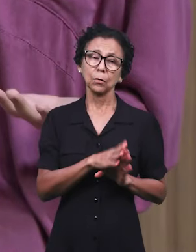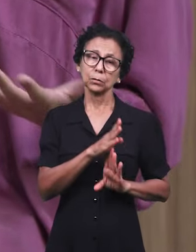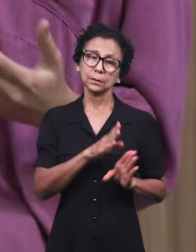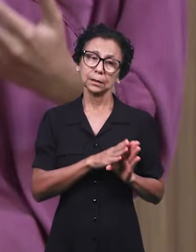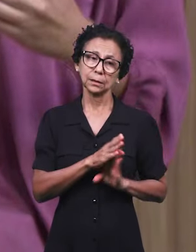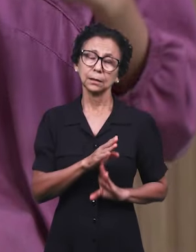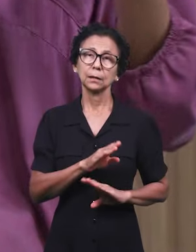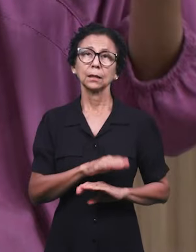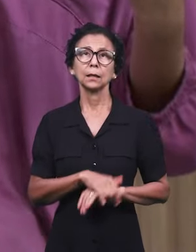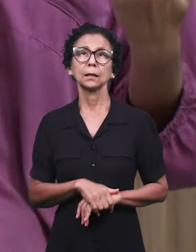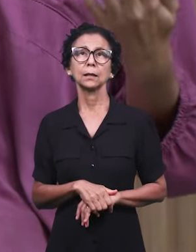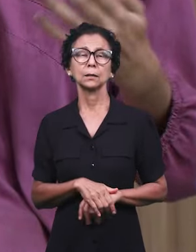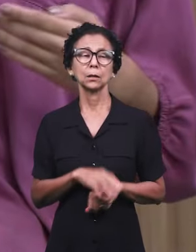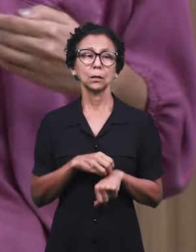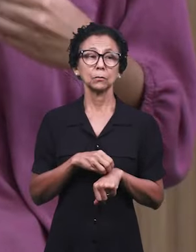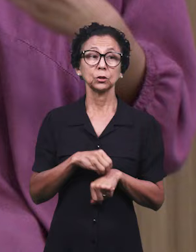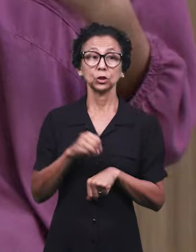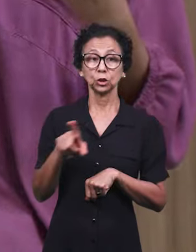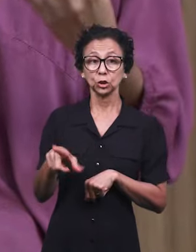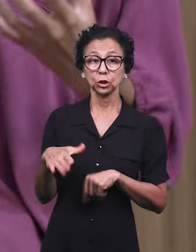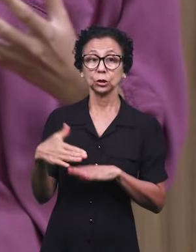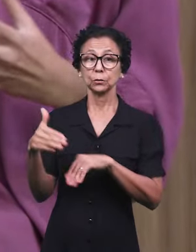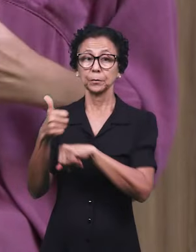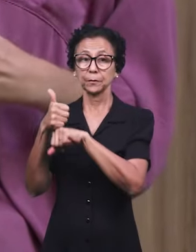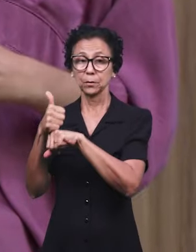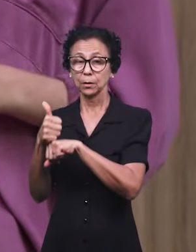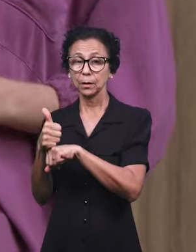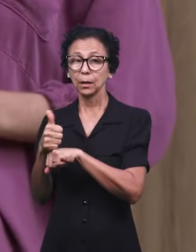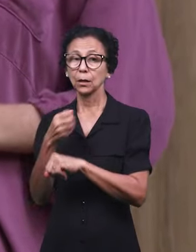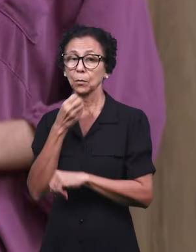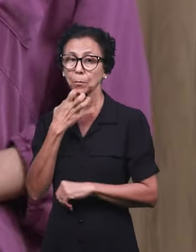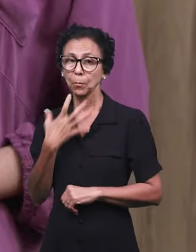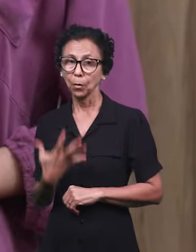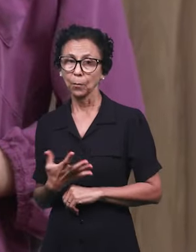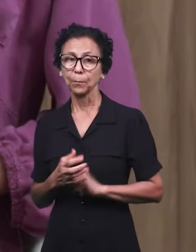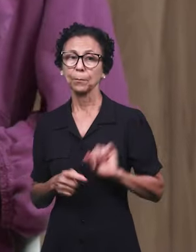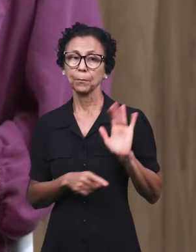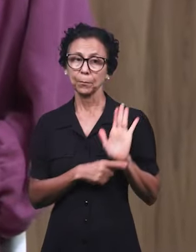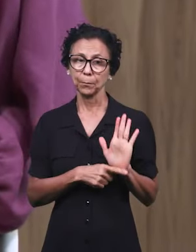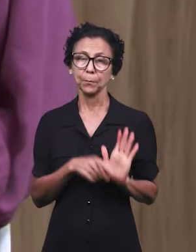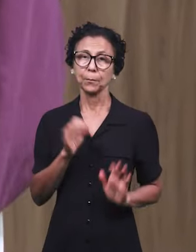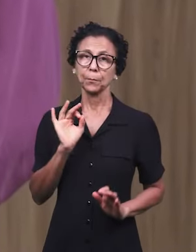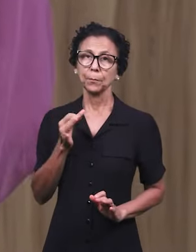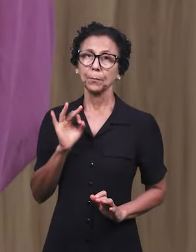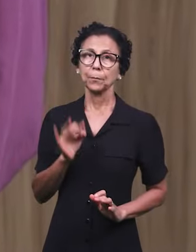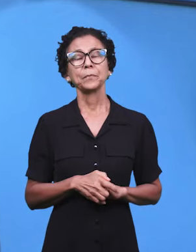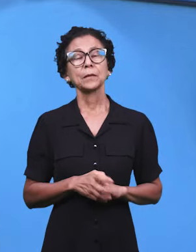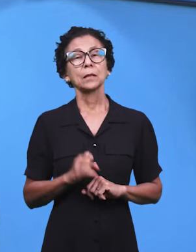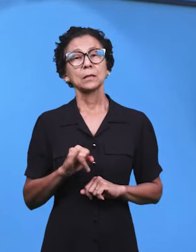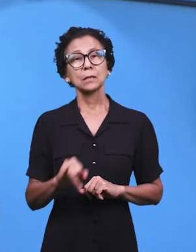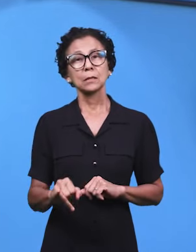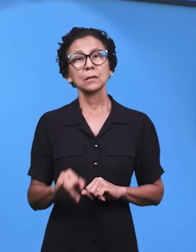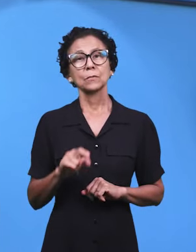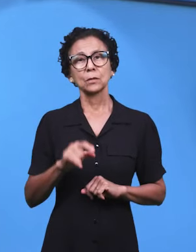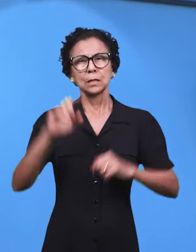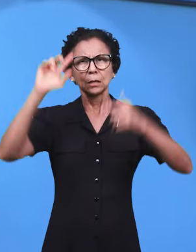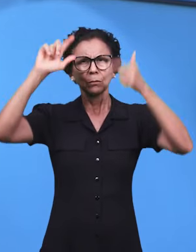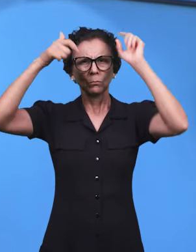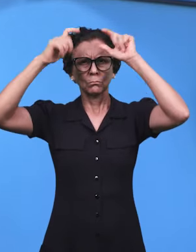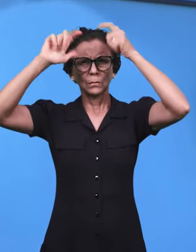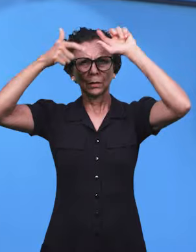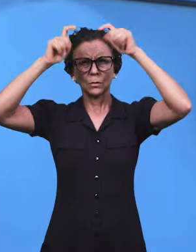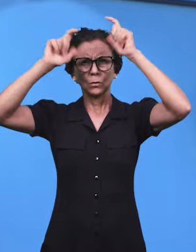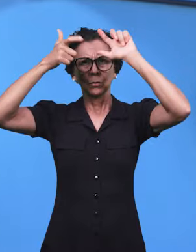indicar, né? Indicar que ela procure um profissional, que ela procure um tratamento. Isso ajuda com certeza. Se você está com algum